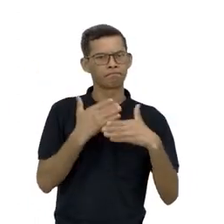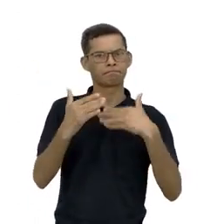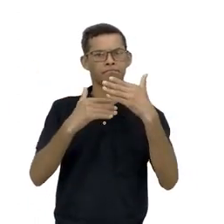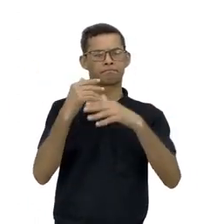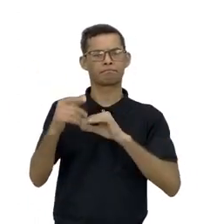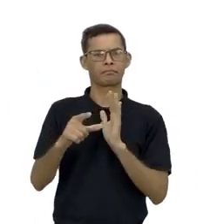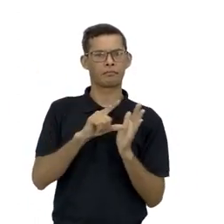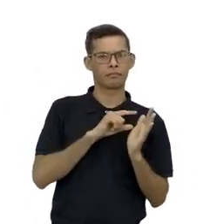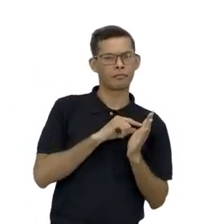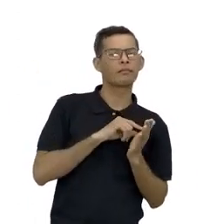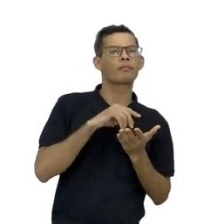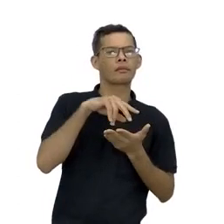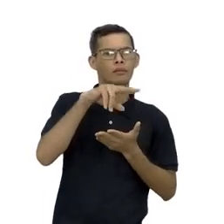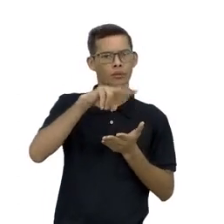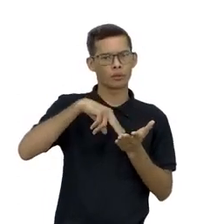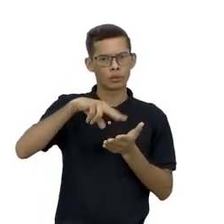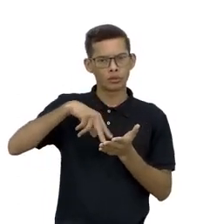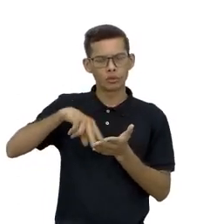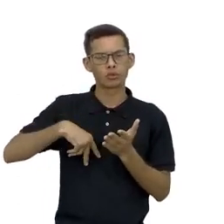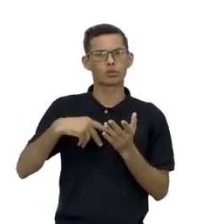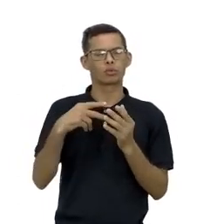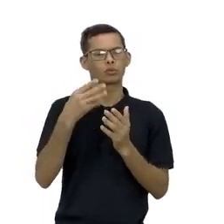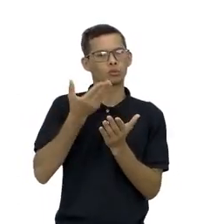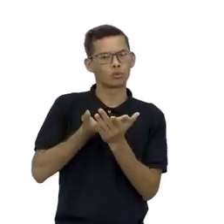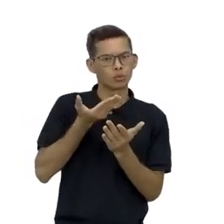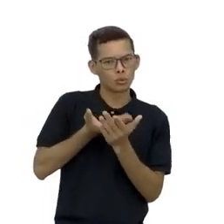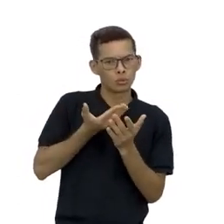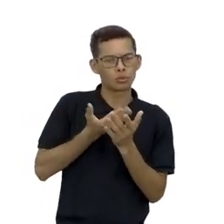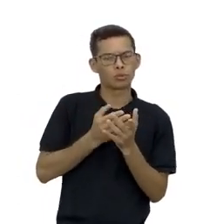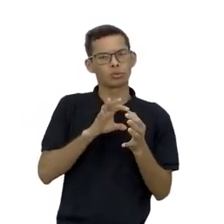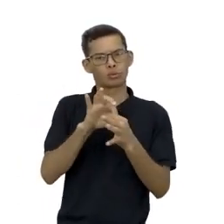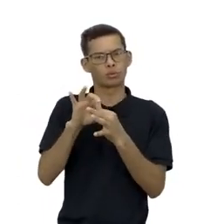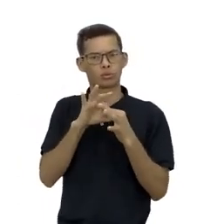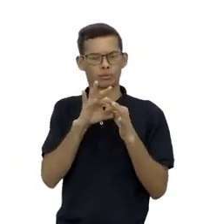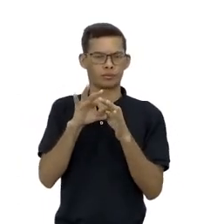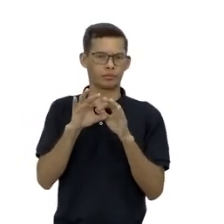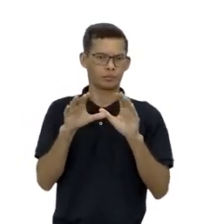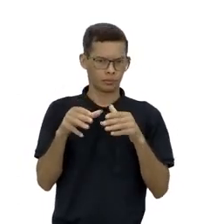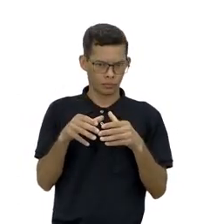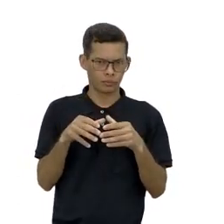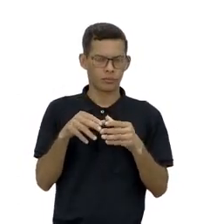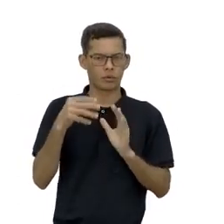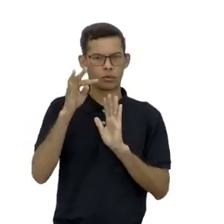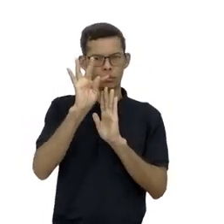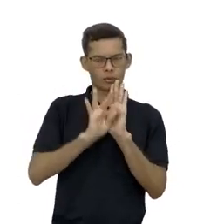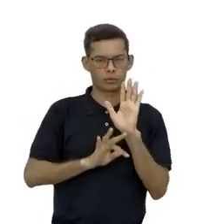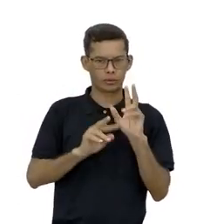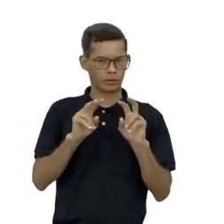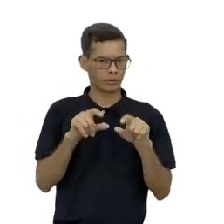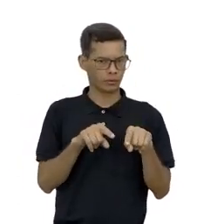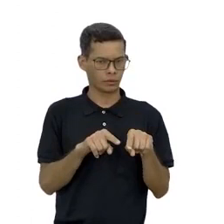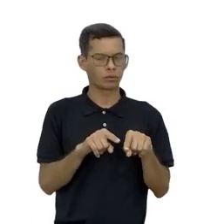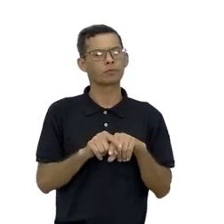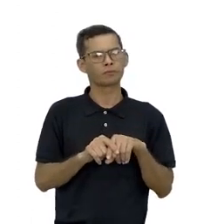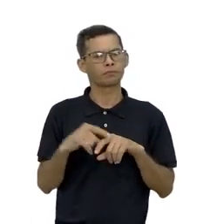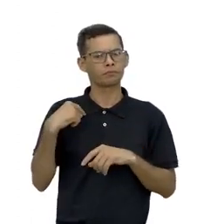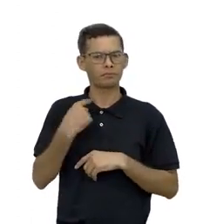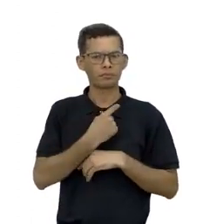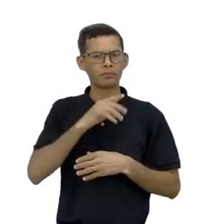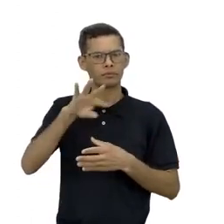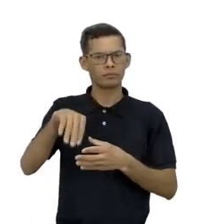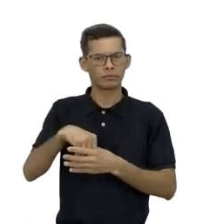estudo coletivo do texto. Então, veja, nós todos, na nossa história escolar,